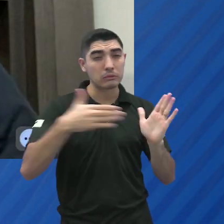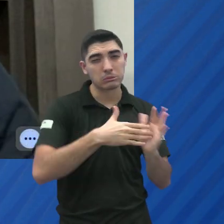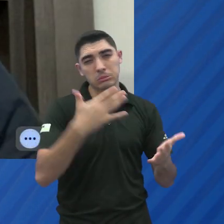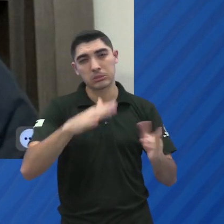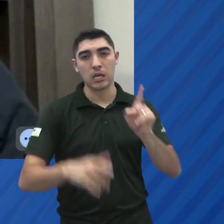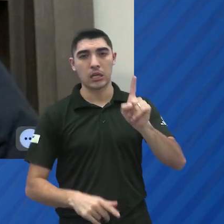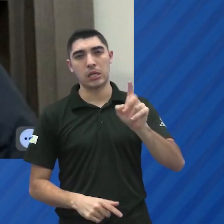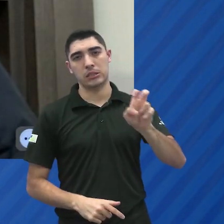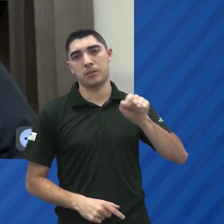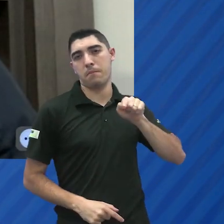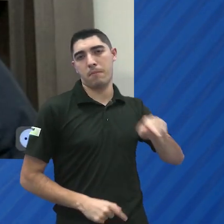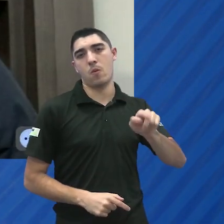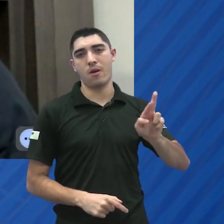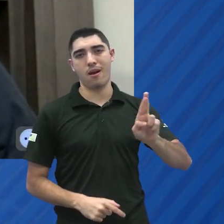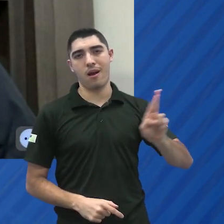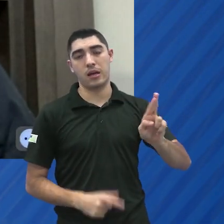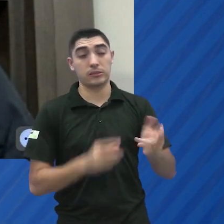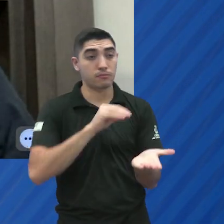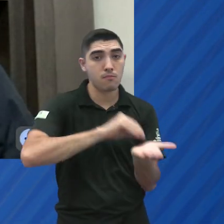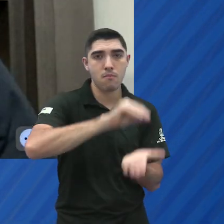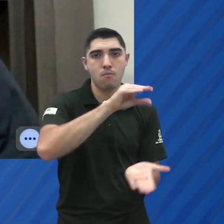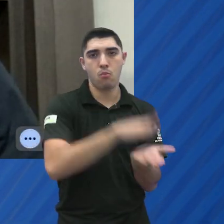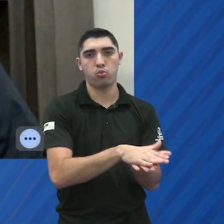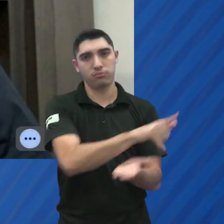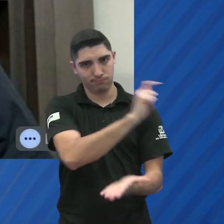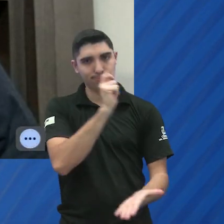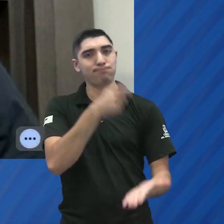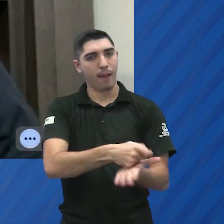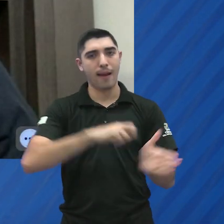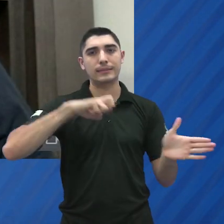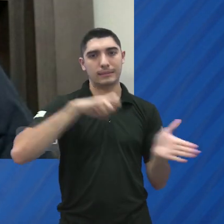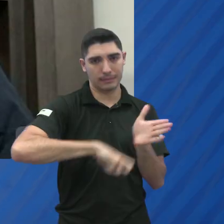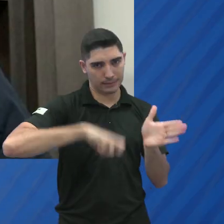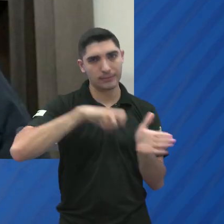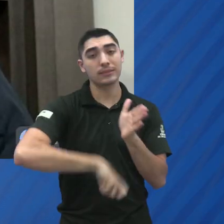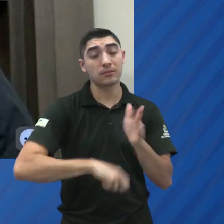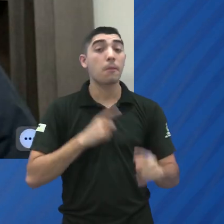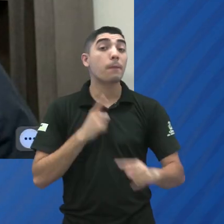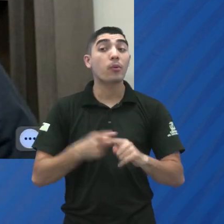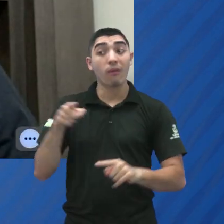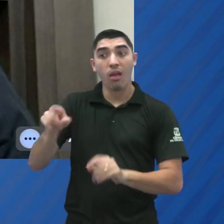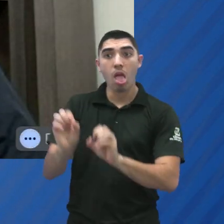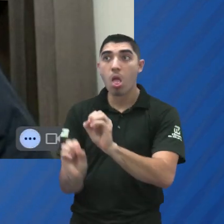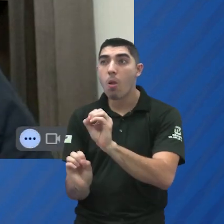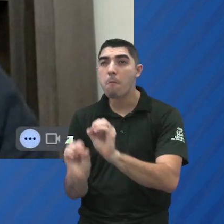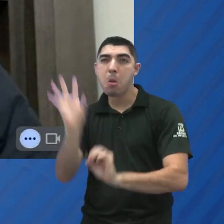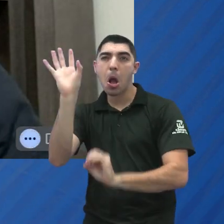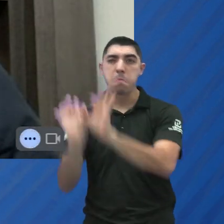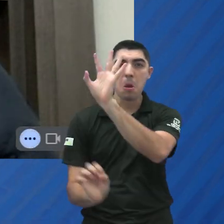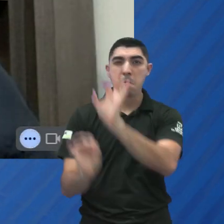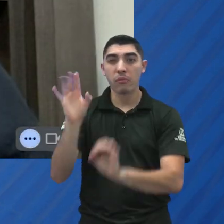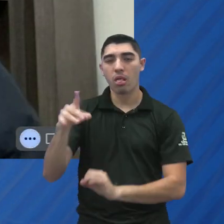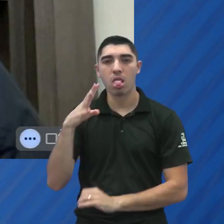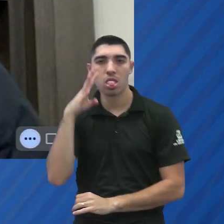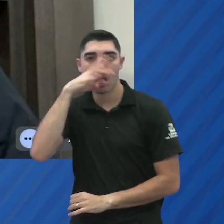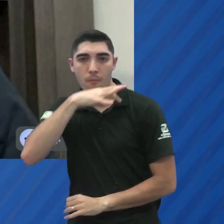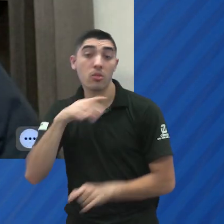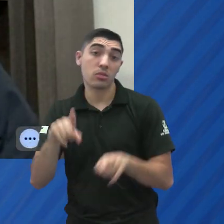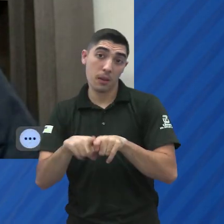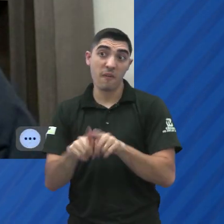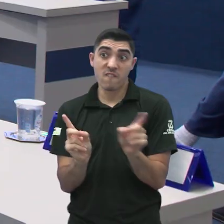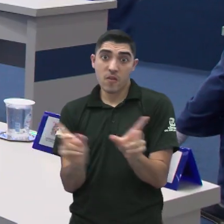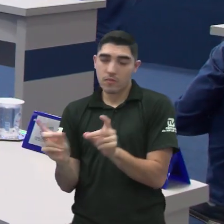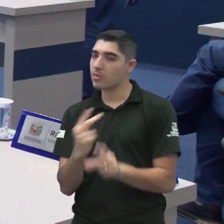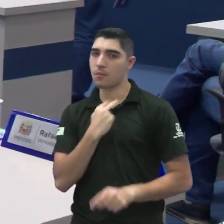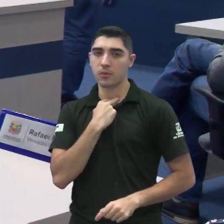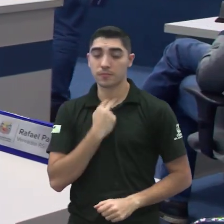chega a quase R$ 15.000 atualmente de multa para quem não só a pessoa que solta como quem comercializa e